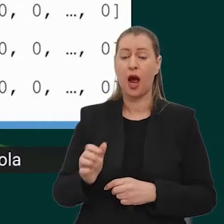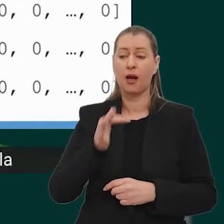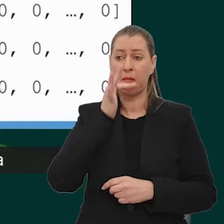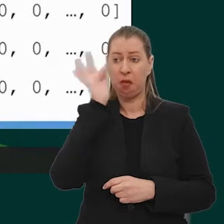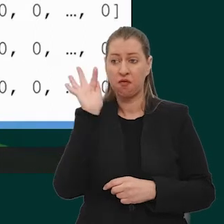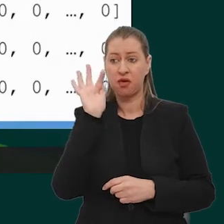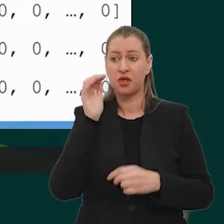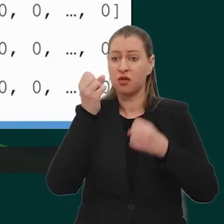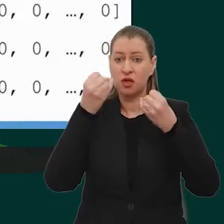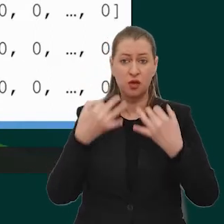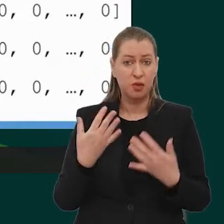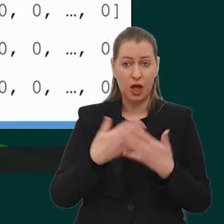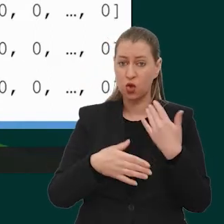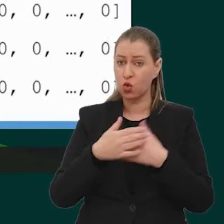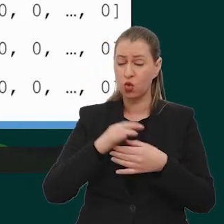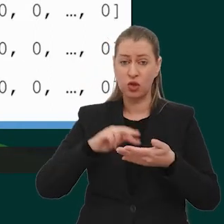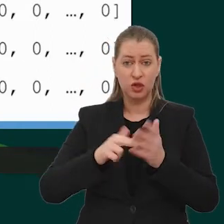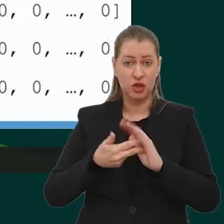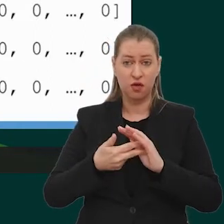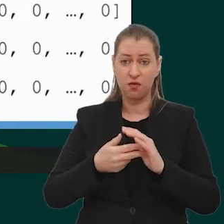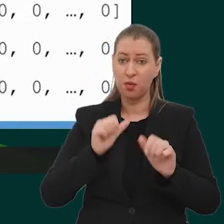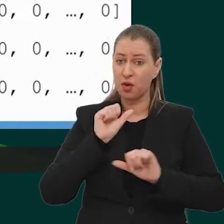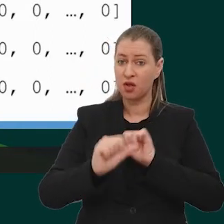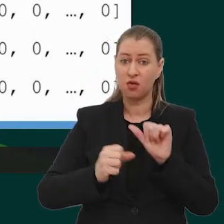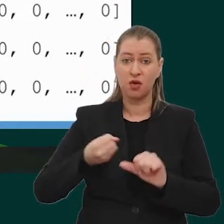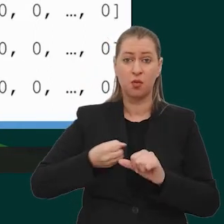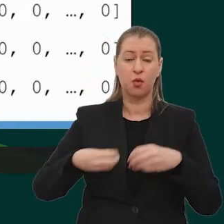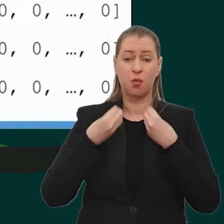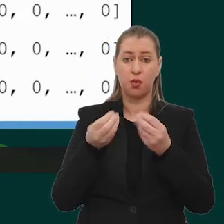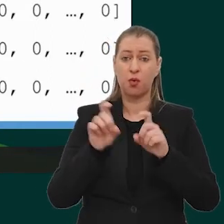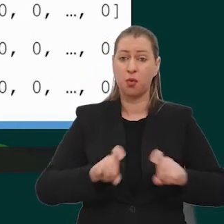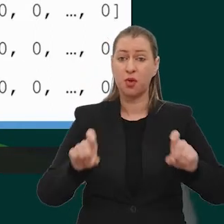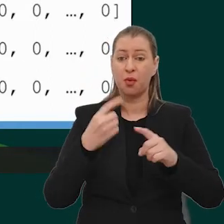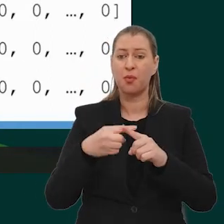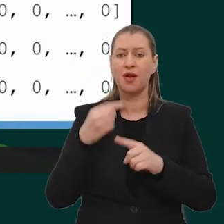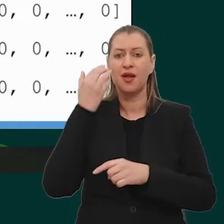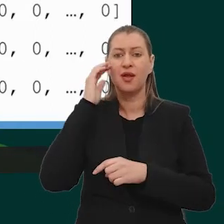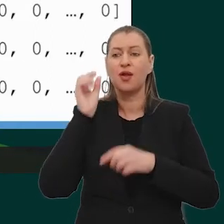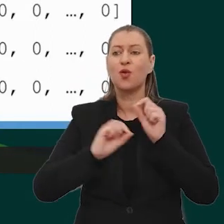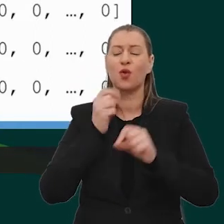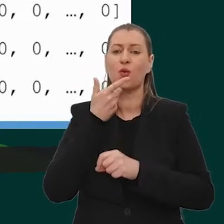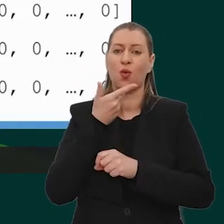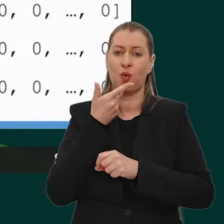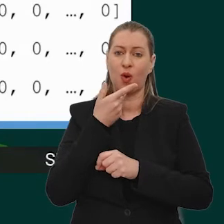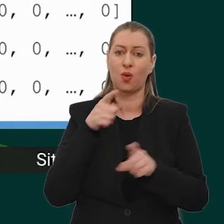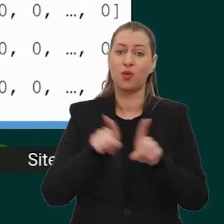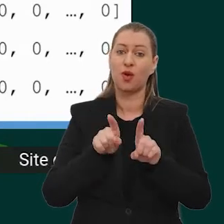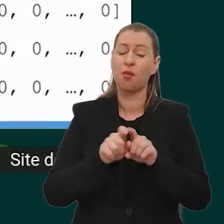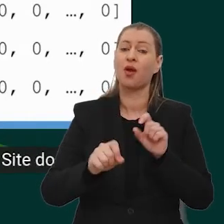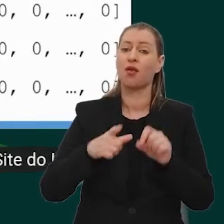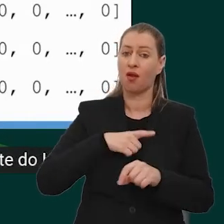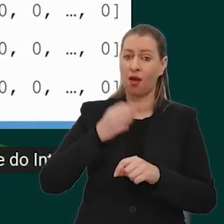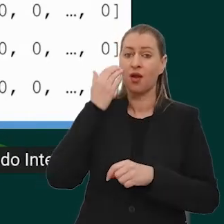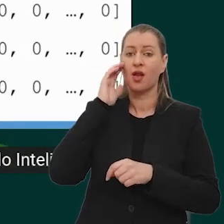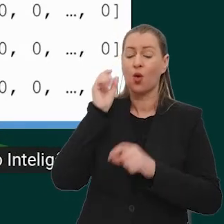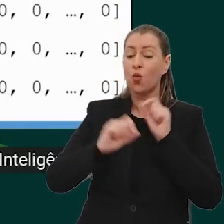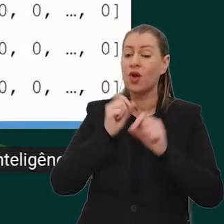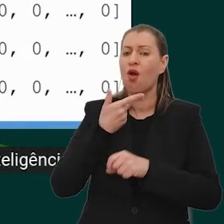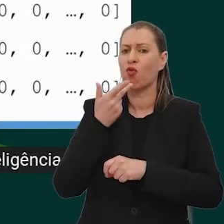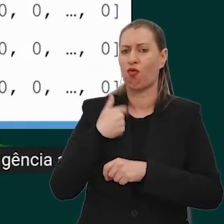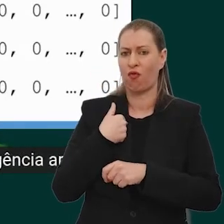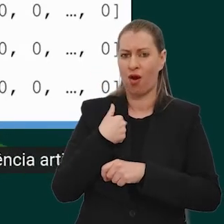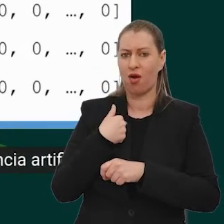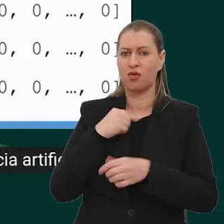eu tenho que transformar em números para o computador, porque, afinal, ele tem que entender do que eu estou falando, mas ele também tem que entender que aquilo que eu estou